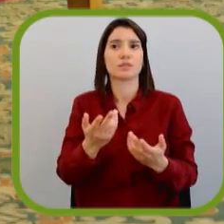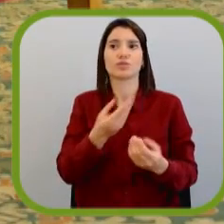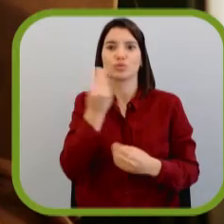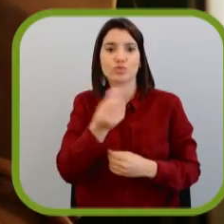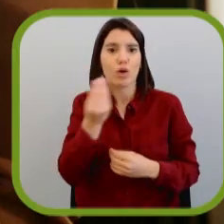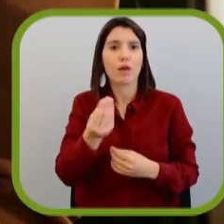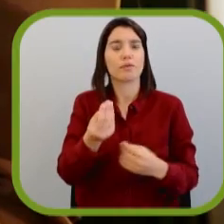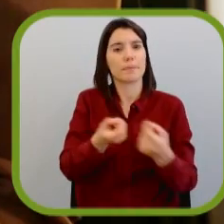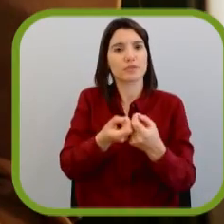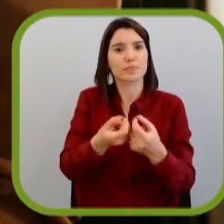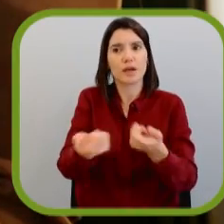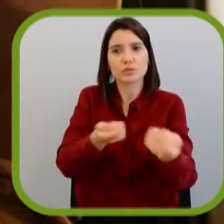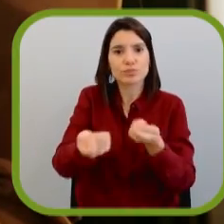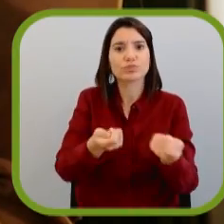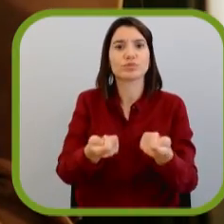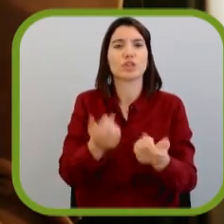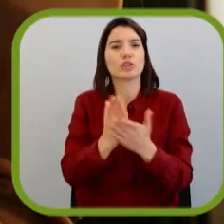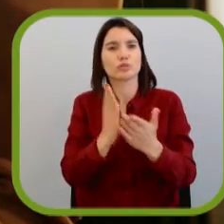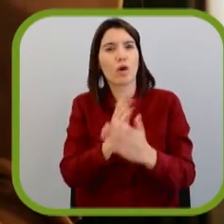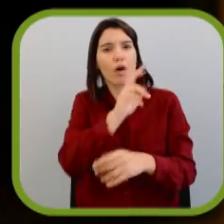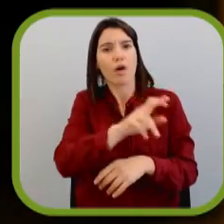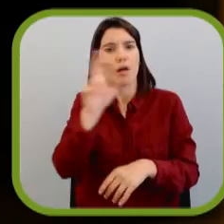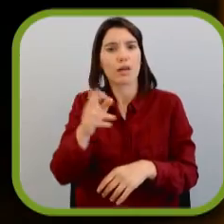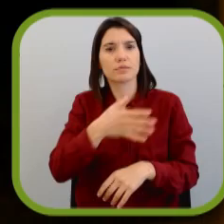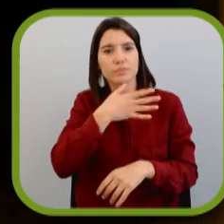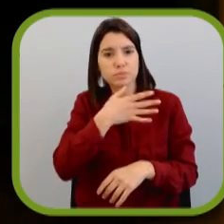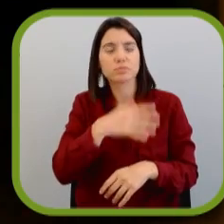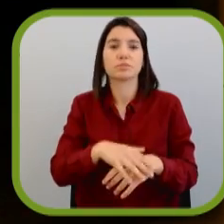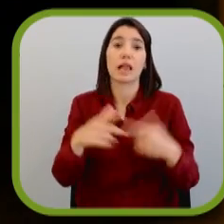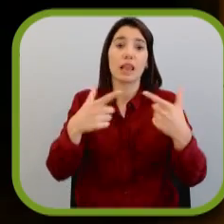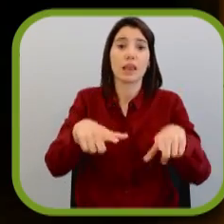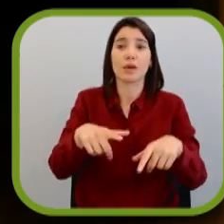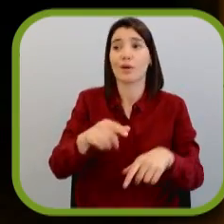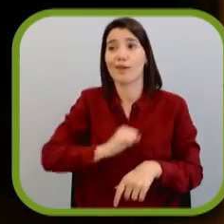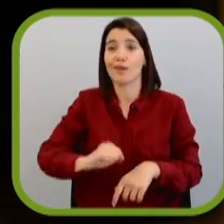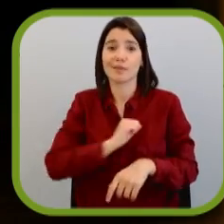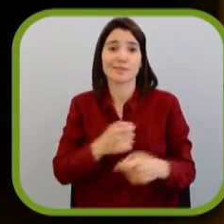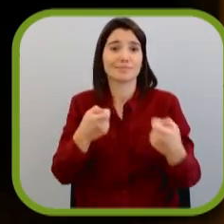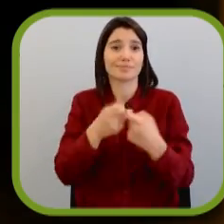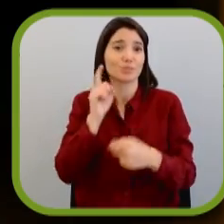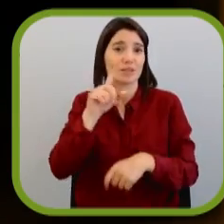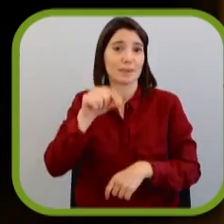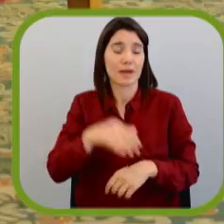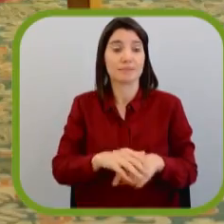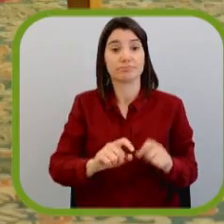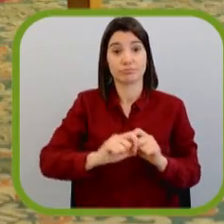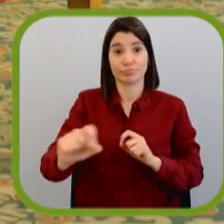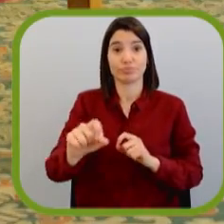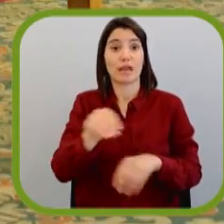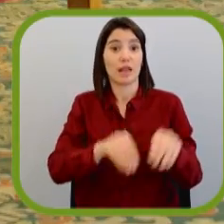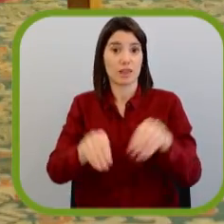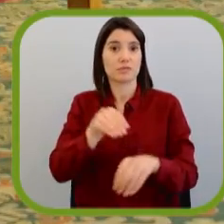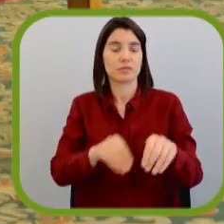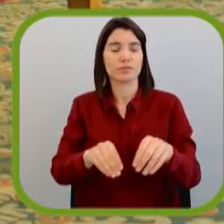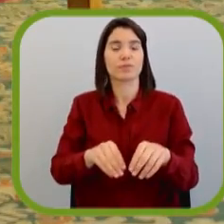muito importante a aproximar os jovens. Vão falar às escolas, falem basicamente a nossa língua, acho que é muito importante também. Durante as